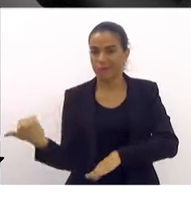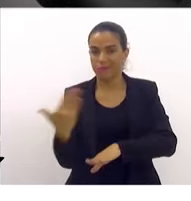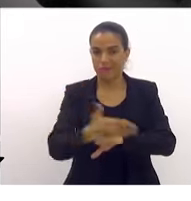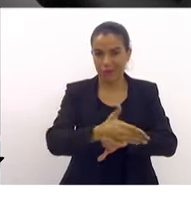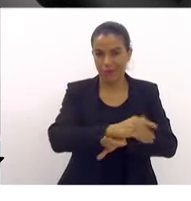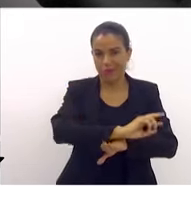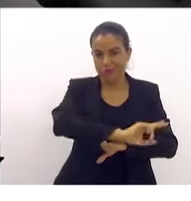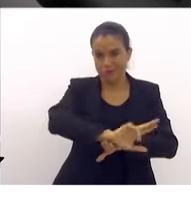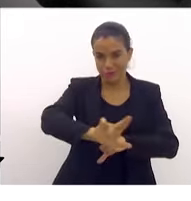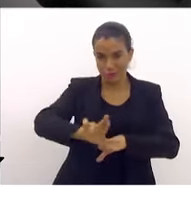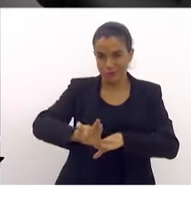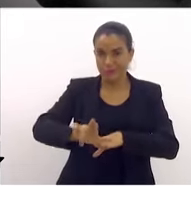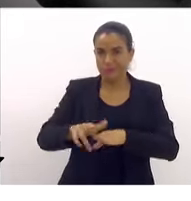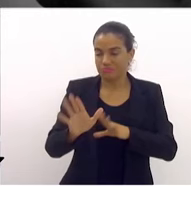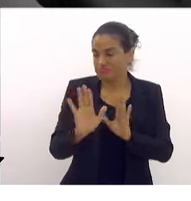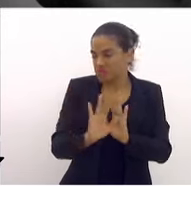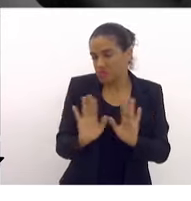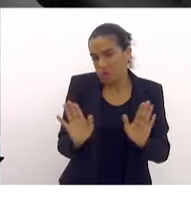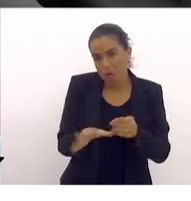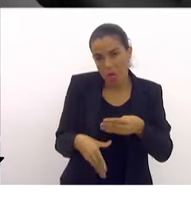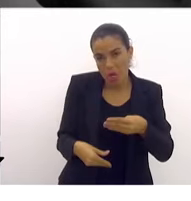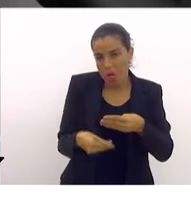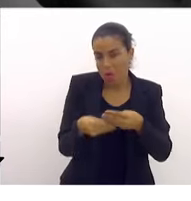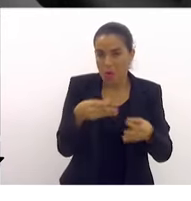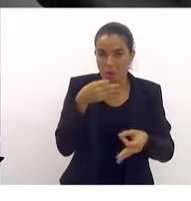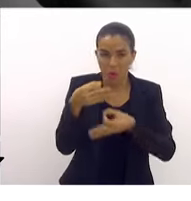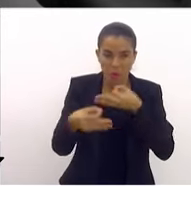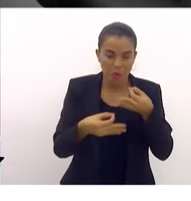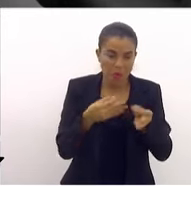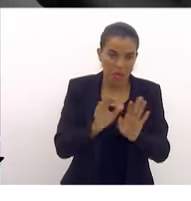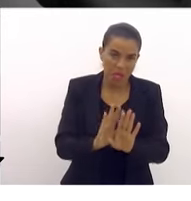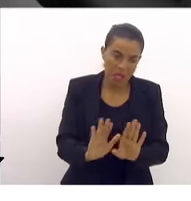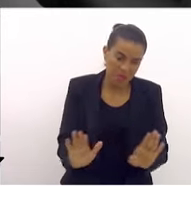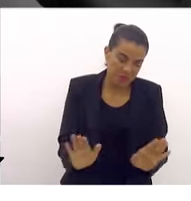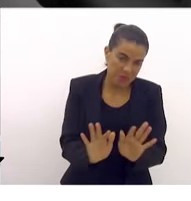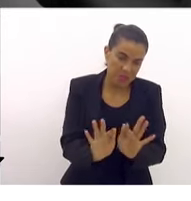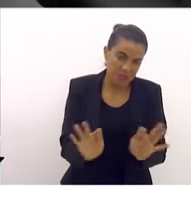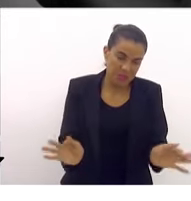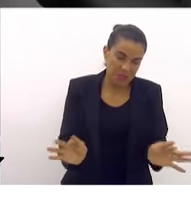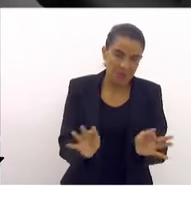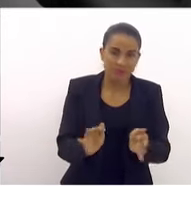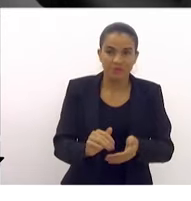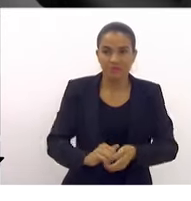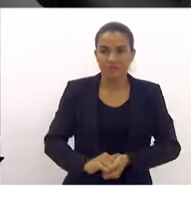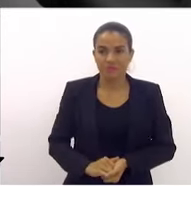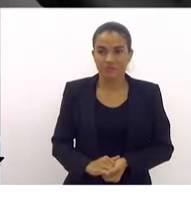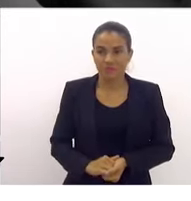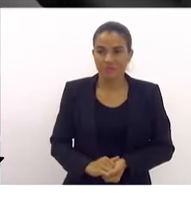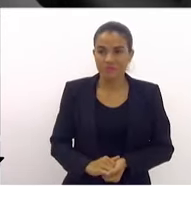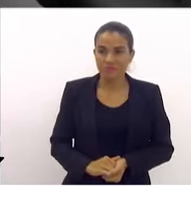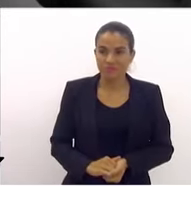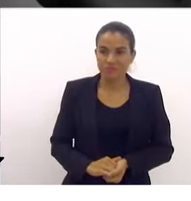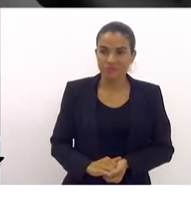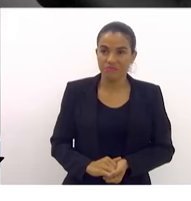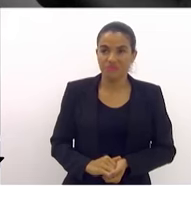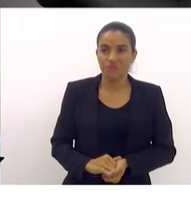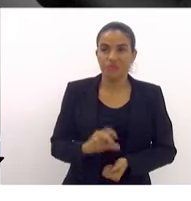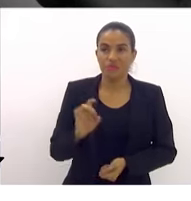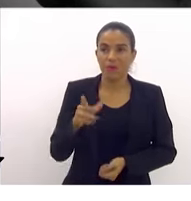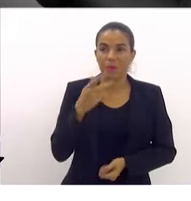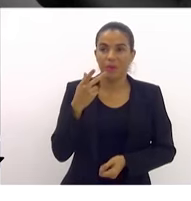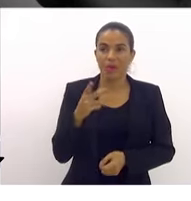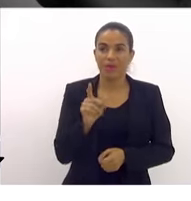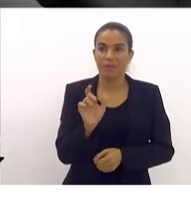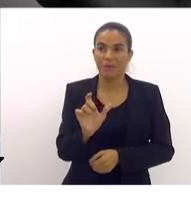outros. Então, eu estou só fazendo comentário por causa desse empirismo do 30%.